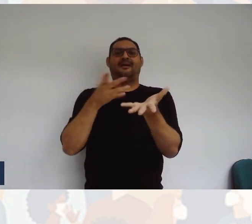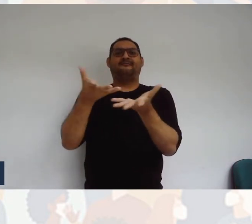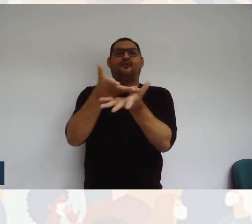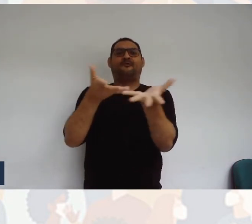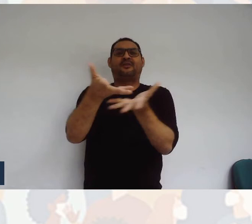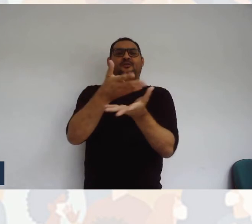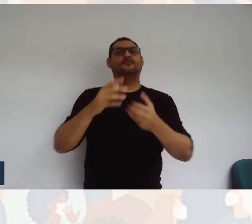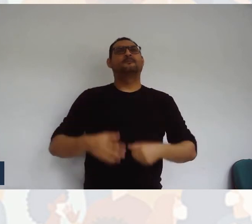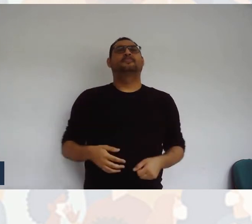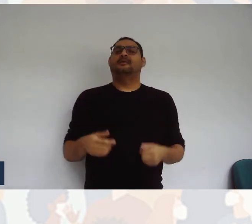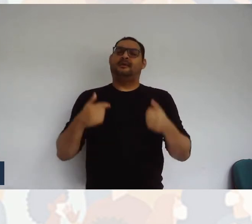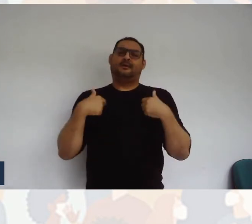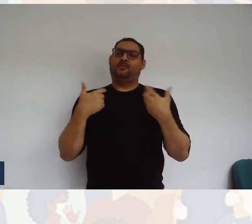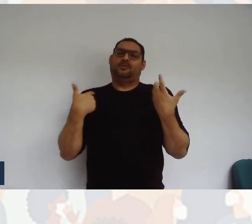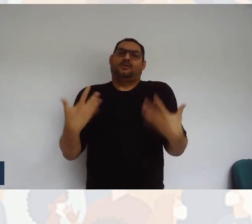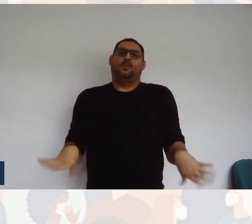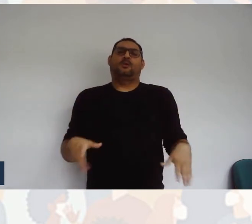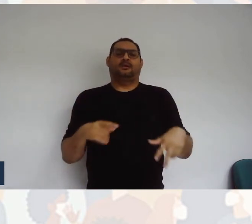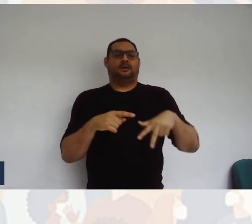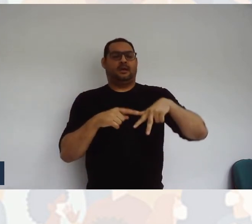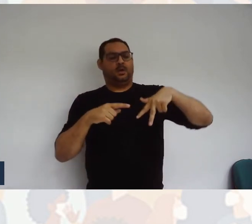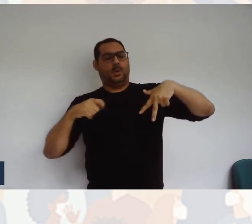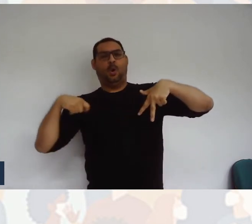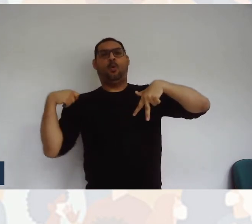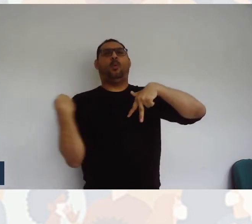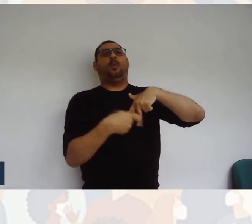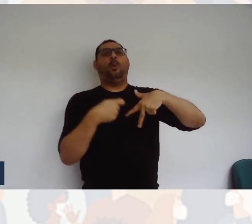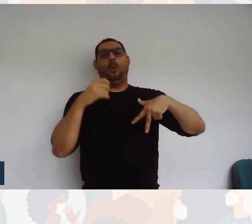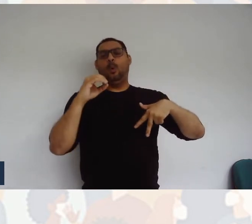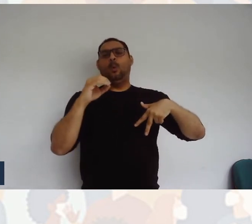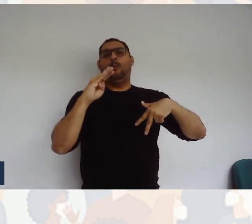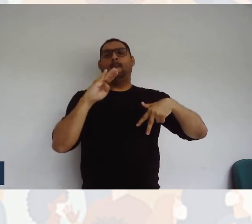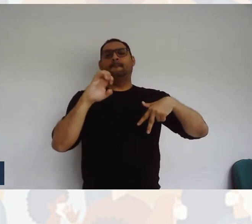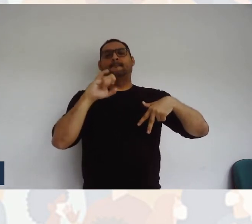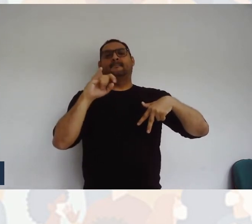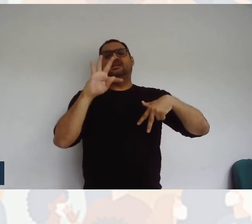eu não quero de modo nenhum objetificar